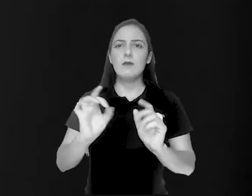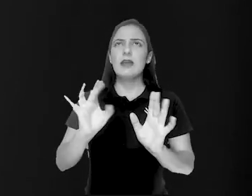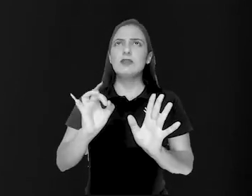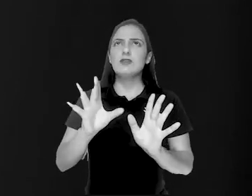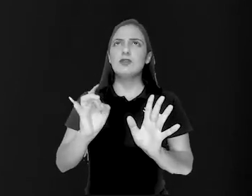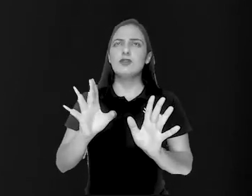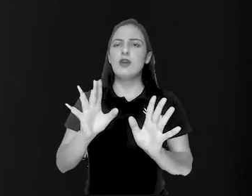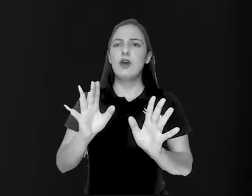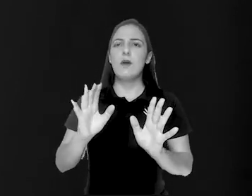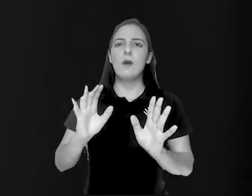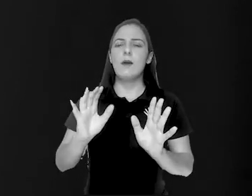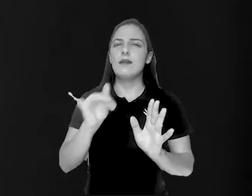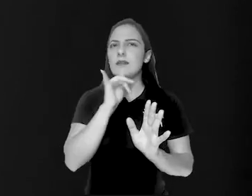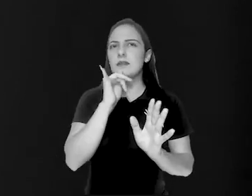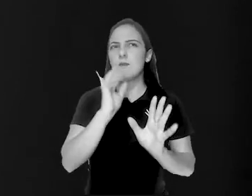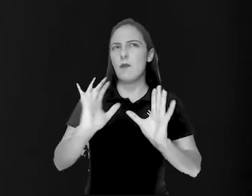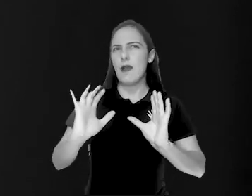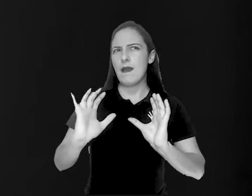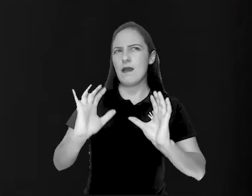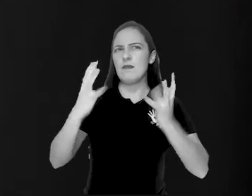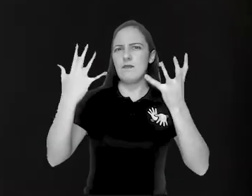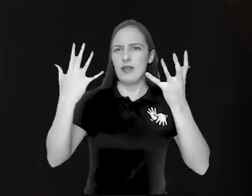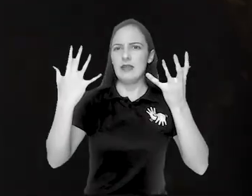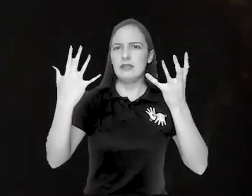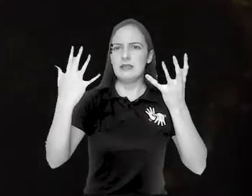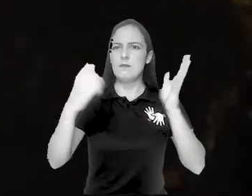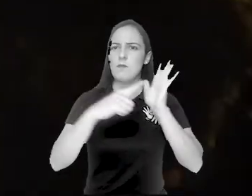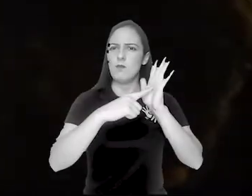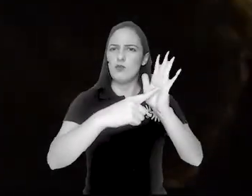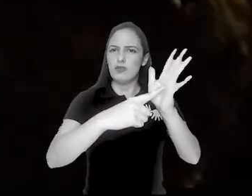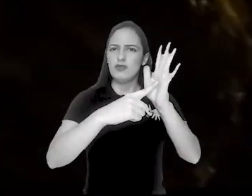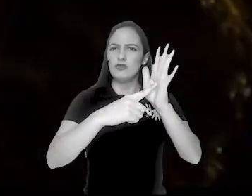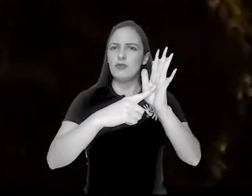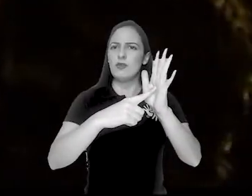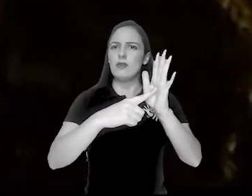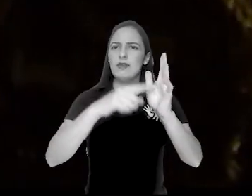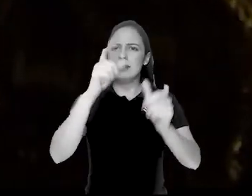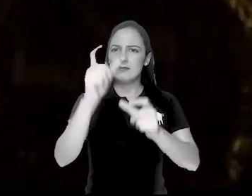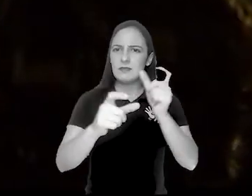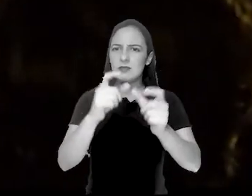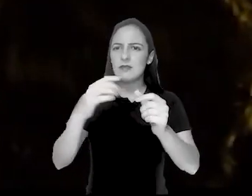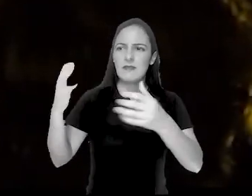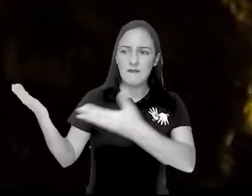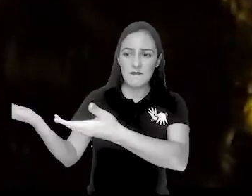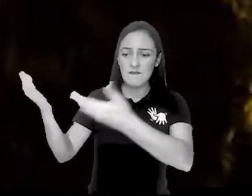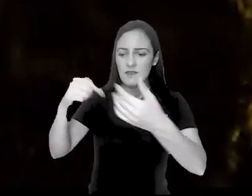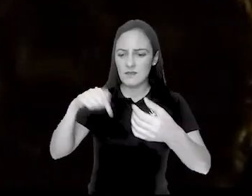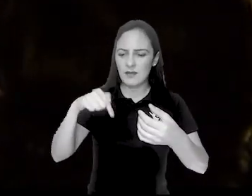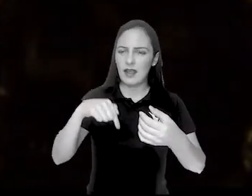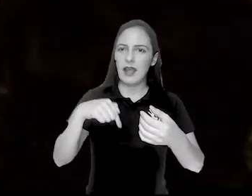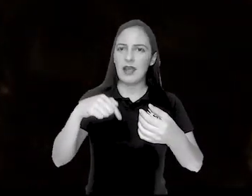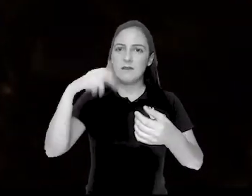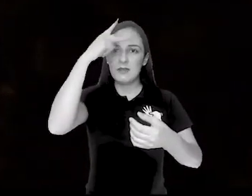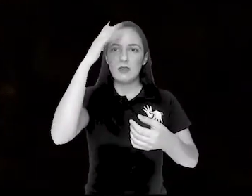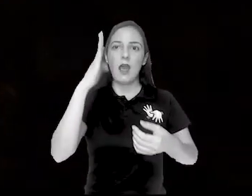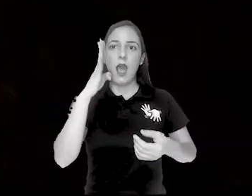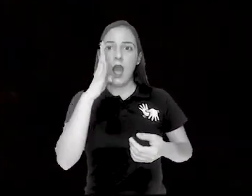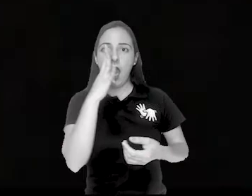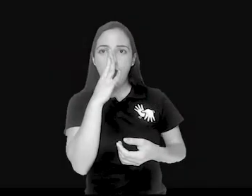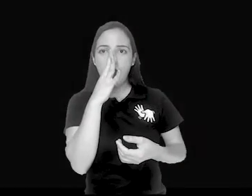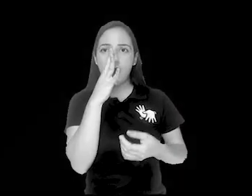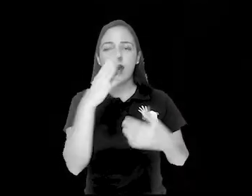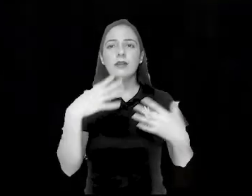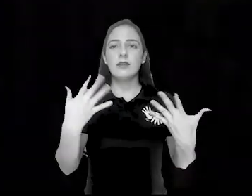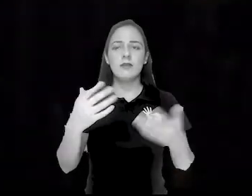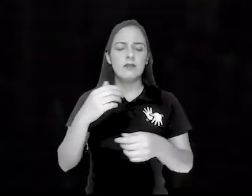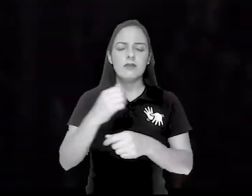o festival, ele levou essa ideia, trouxe as pessoas até Pecatuba e as pessoas se encantaram. Então, durante o ano